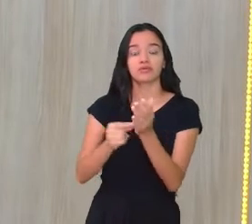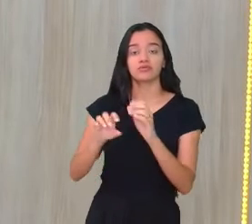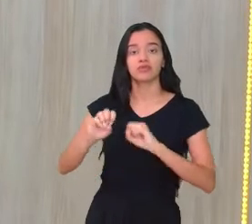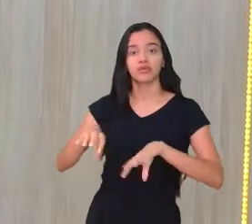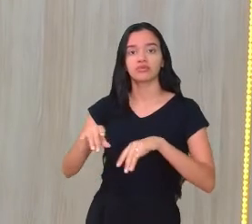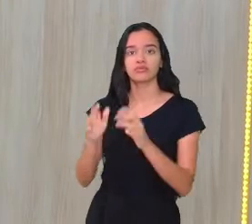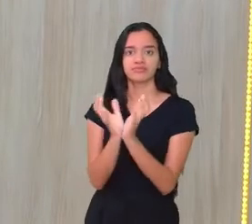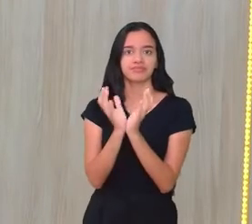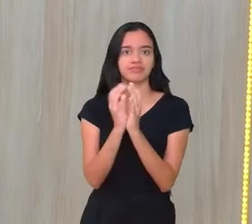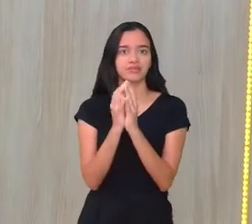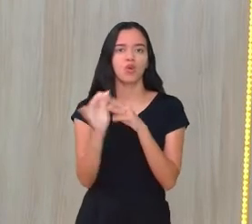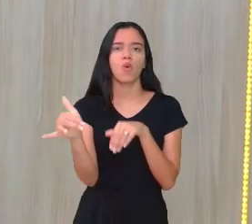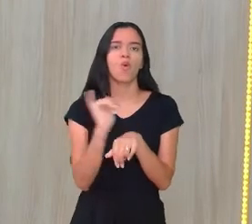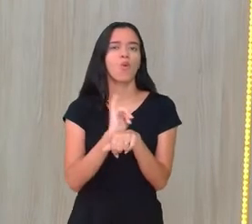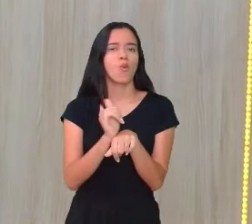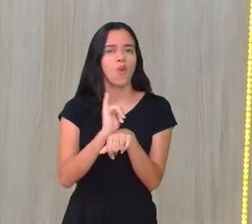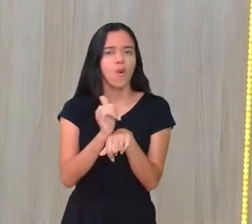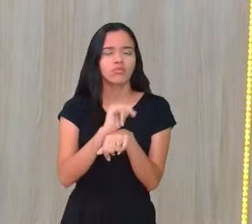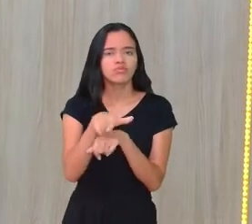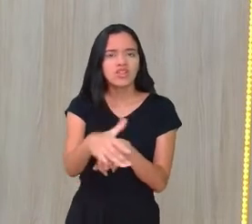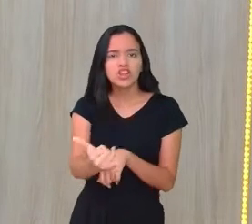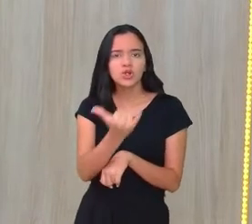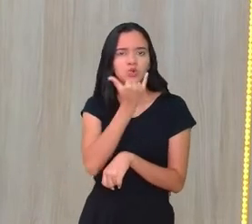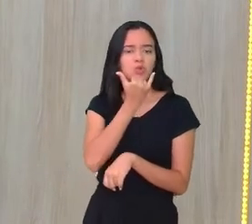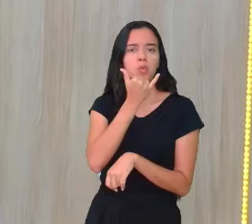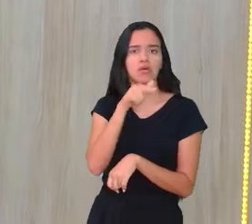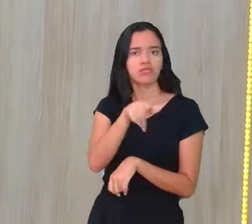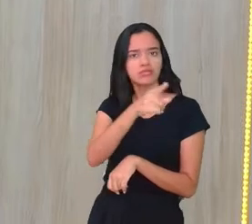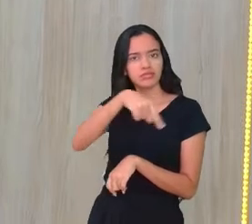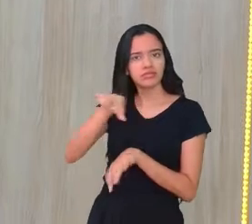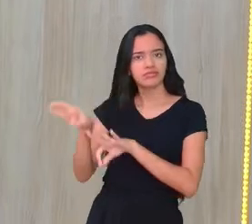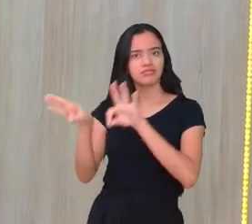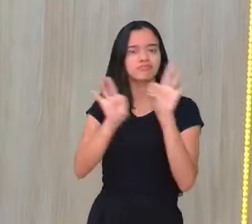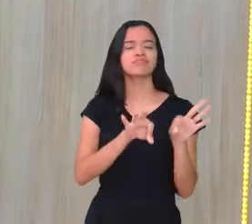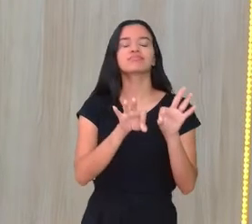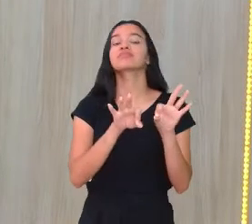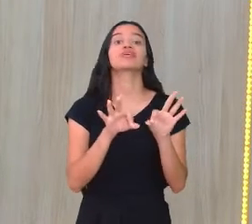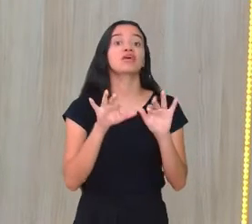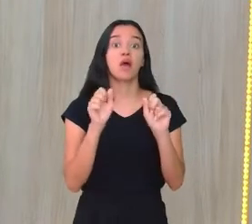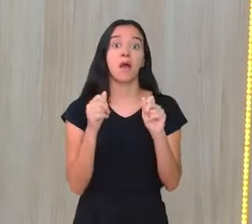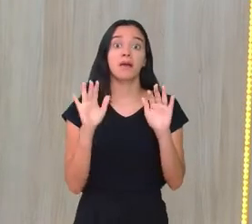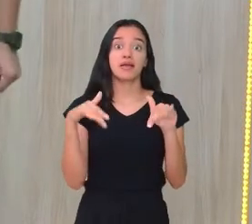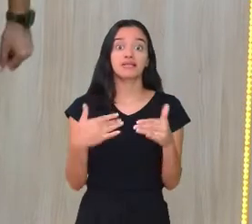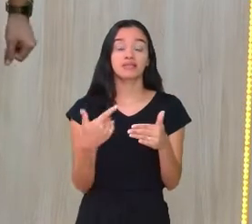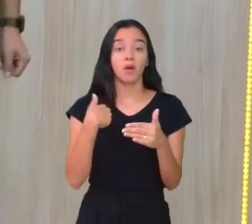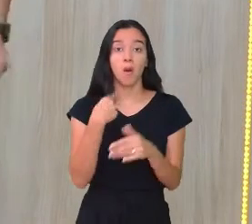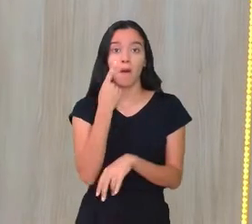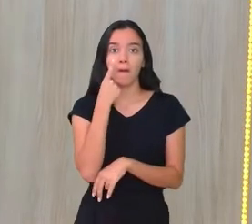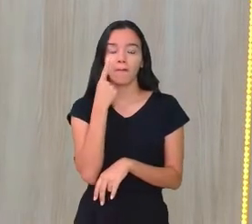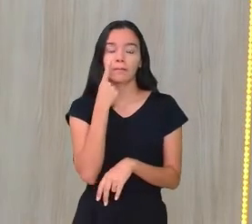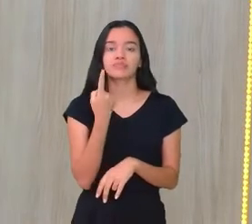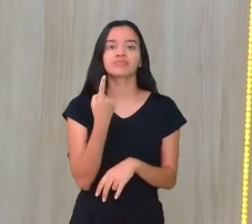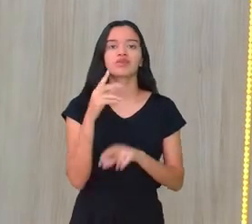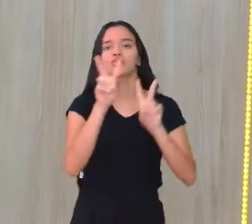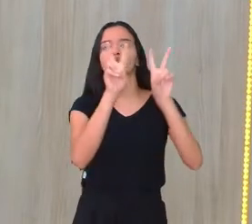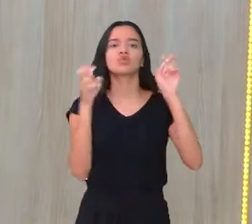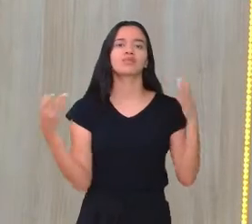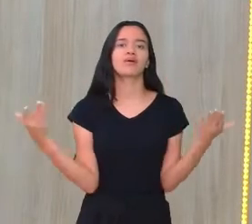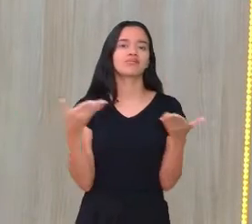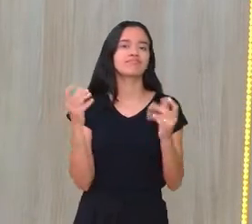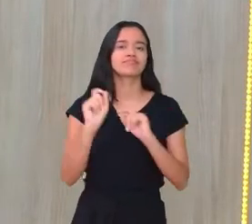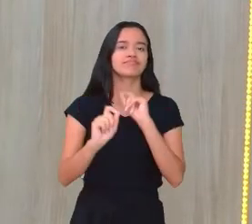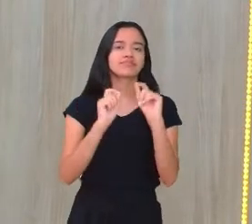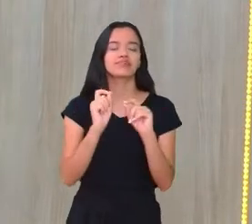YouTube. Então não tem motivo para você não assistir essas aulas, beleza? Então, olha só, o tema da aula de hoje